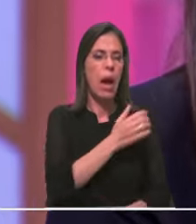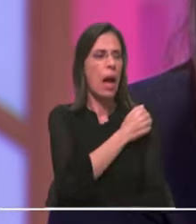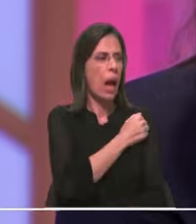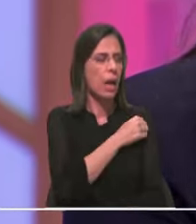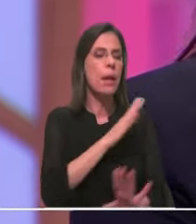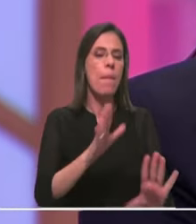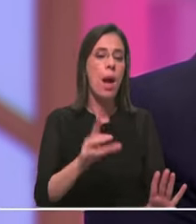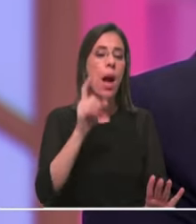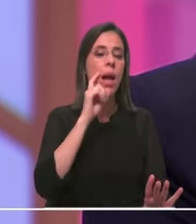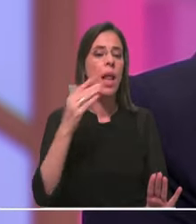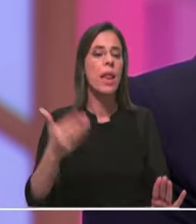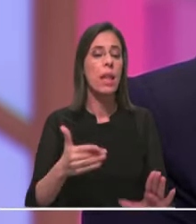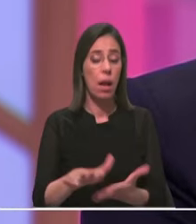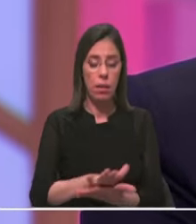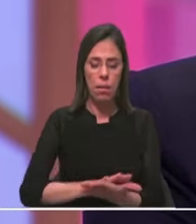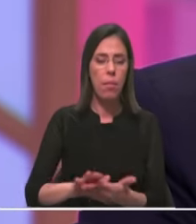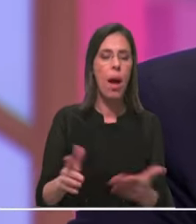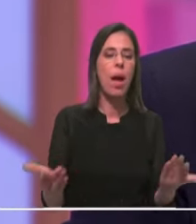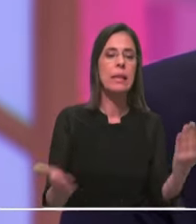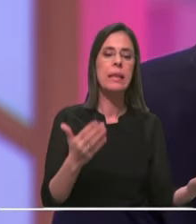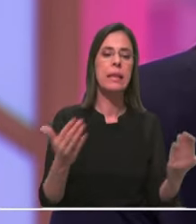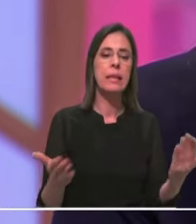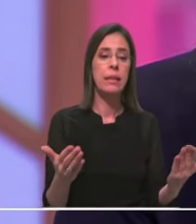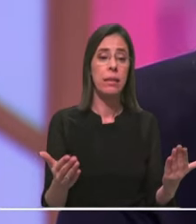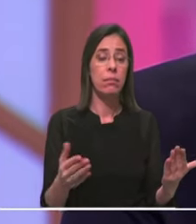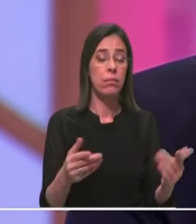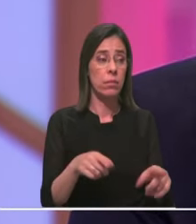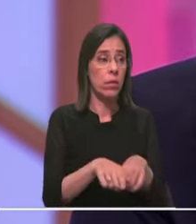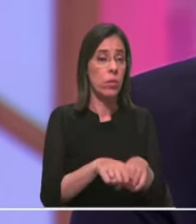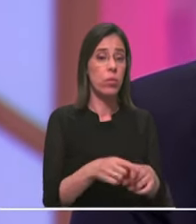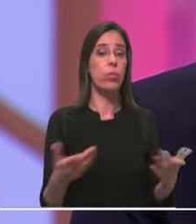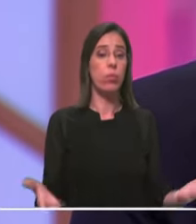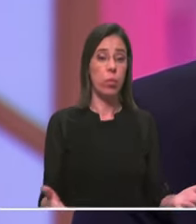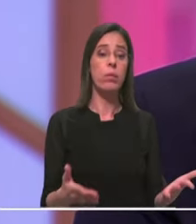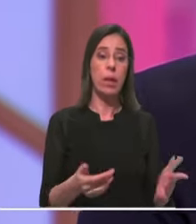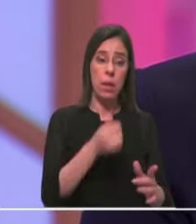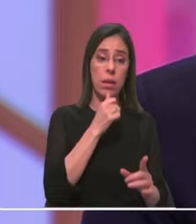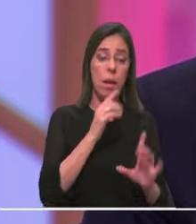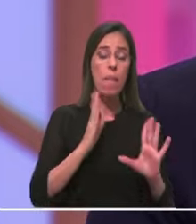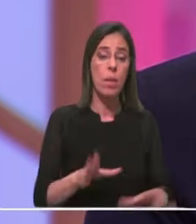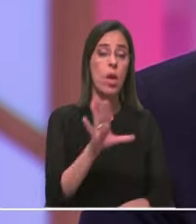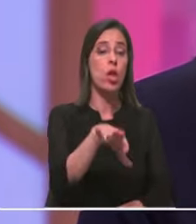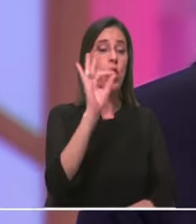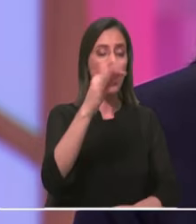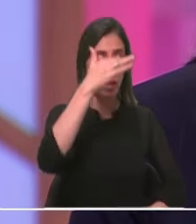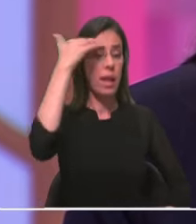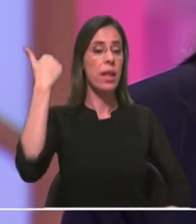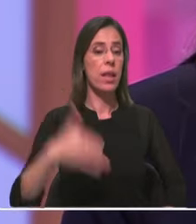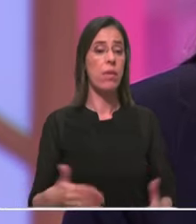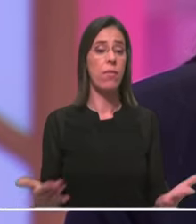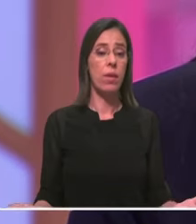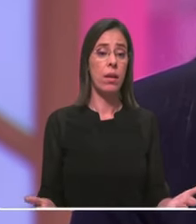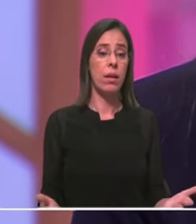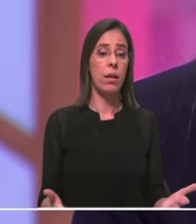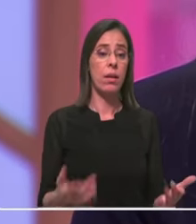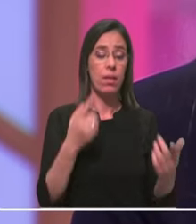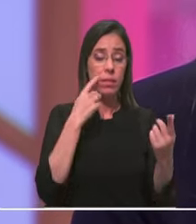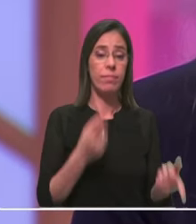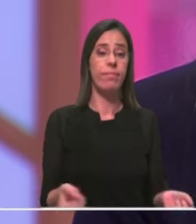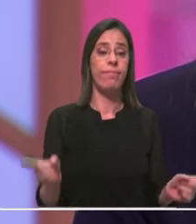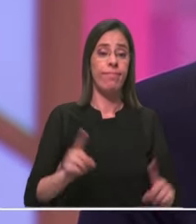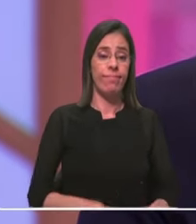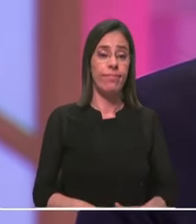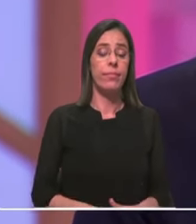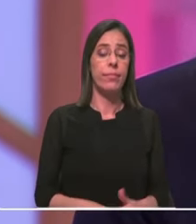ao mesmo tempo garantir um direito básico e chega um momento em que os políticos porque são decisores têm que fazer escolhas difíceis estamos a chegar lá outra vez Vamos